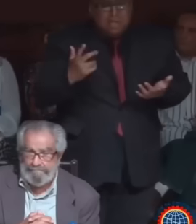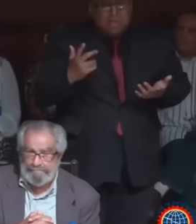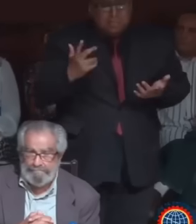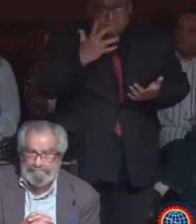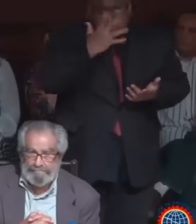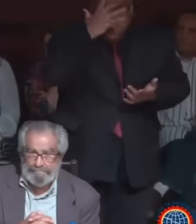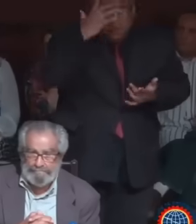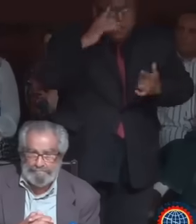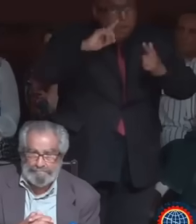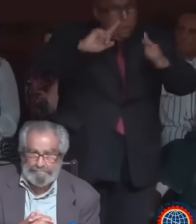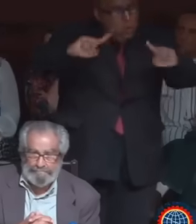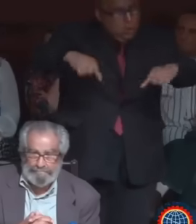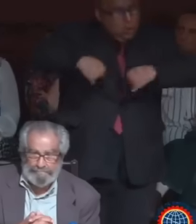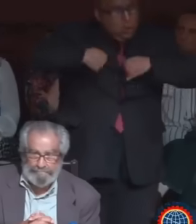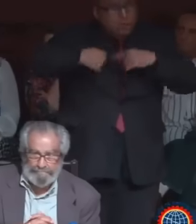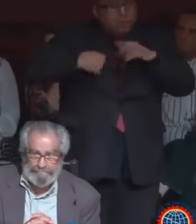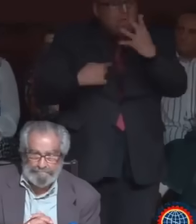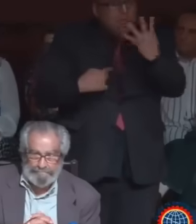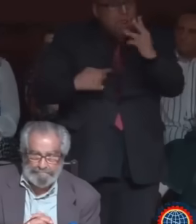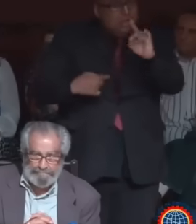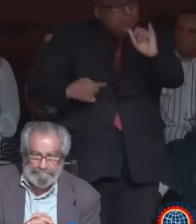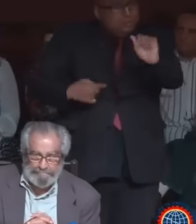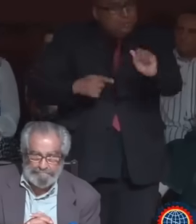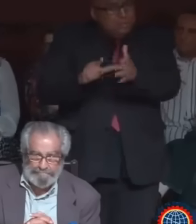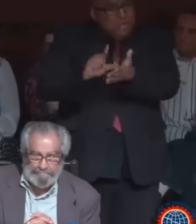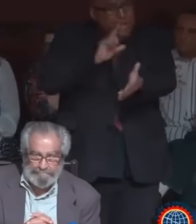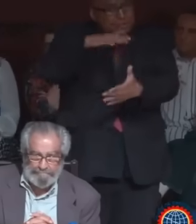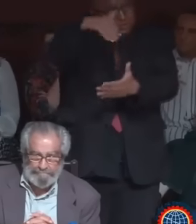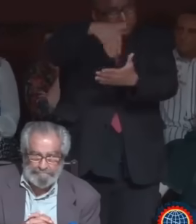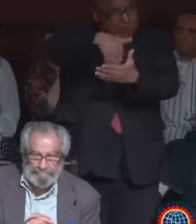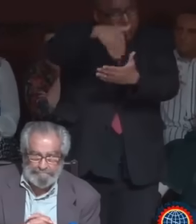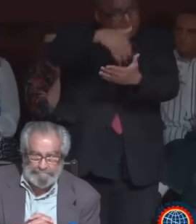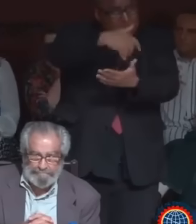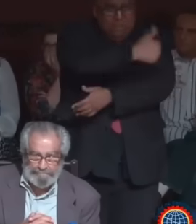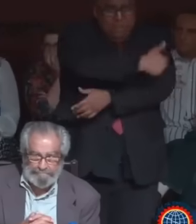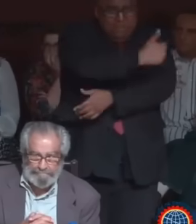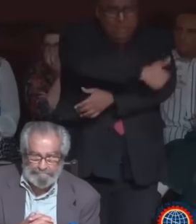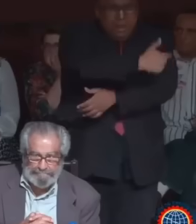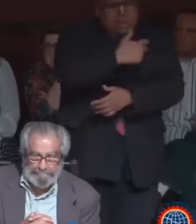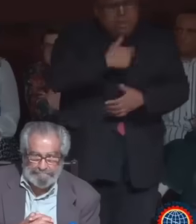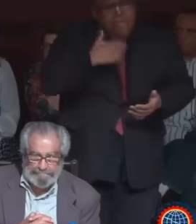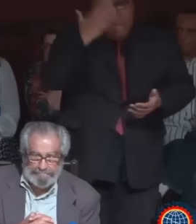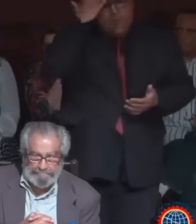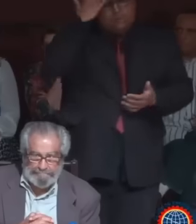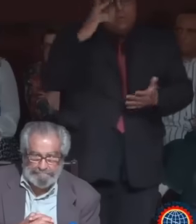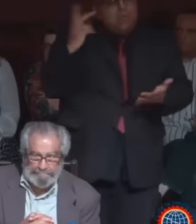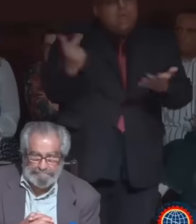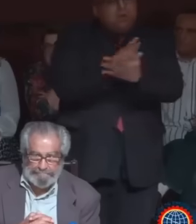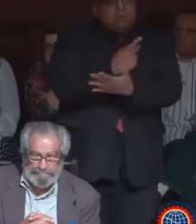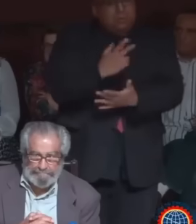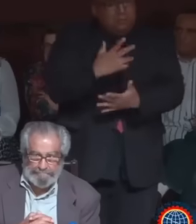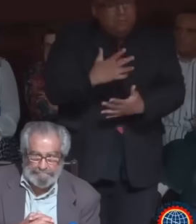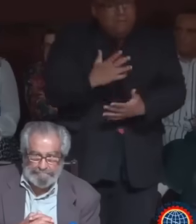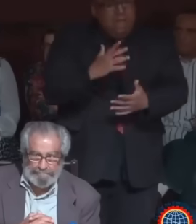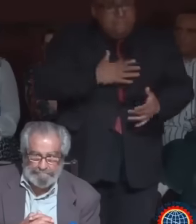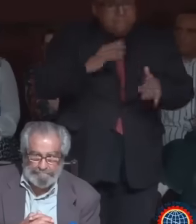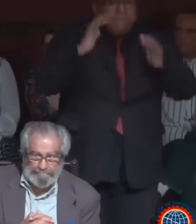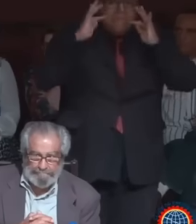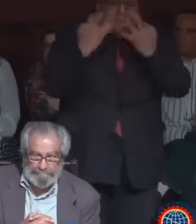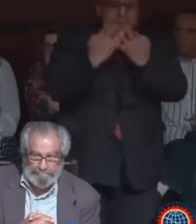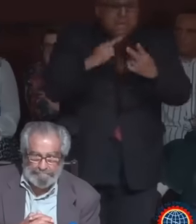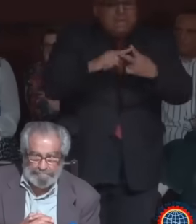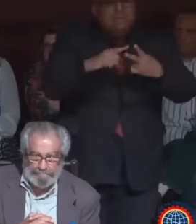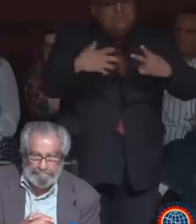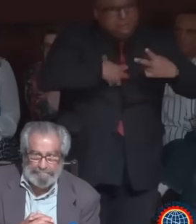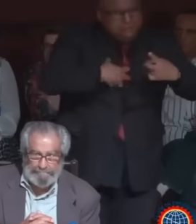sofri nos 4 dias que antecederam o primeiro turno, e só eu sou capaz de saber, porque a minha família foi